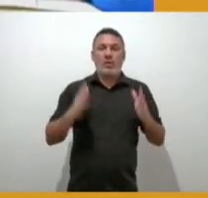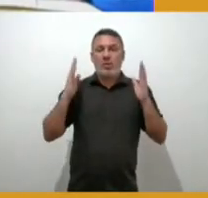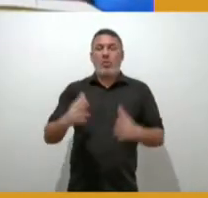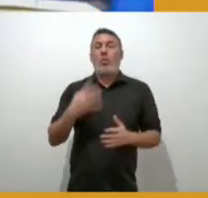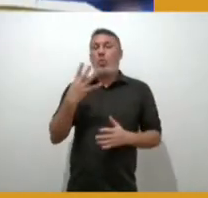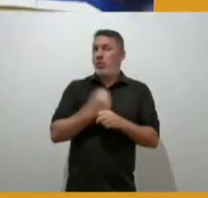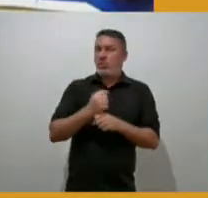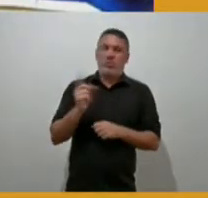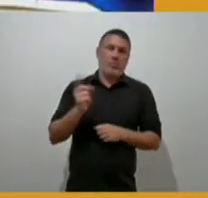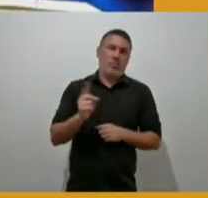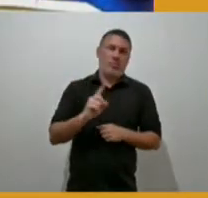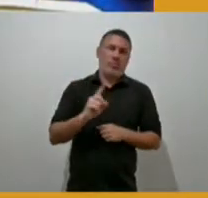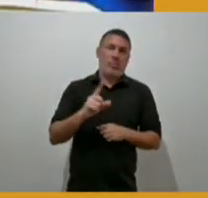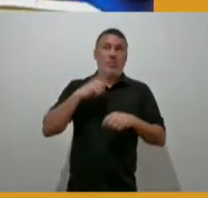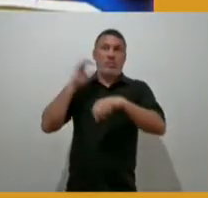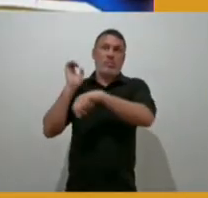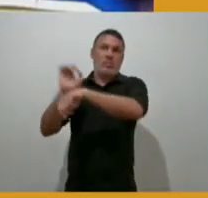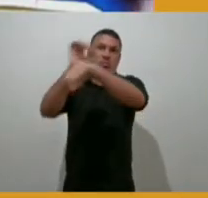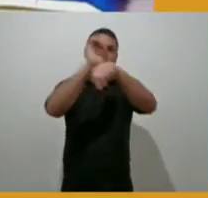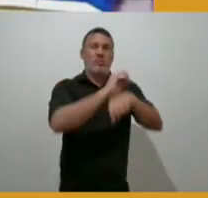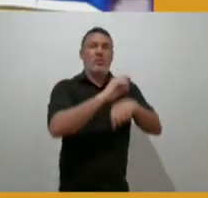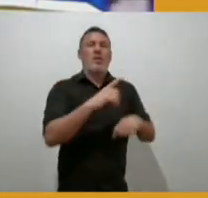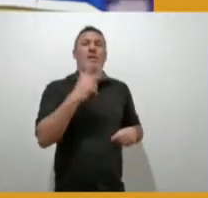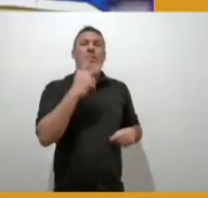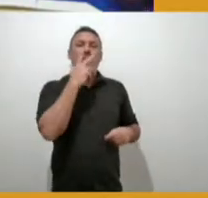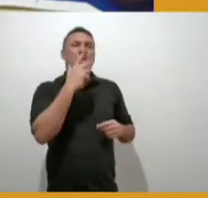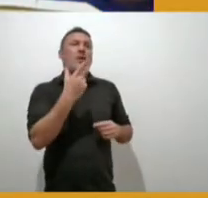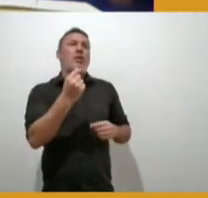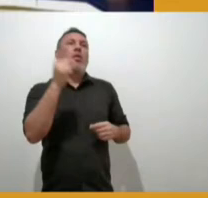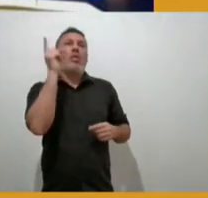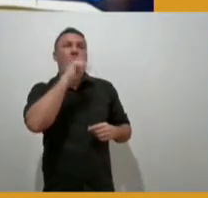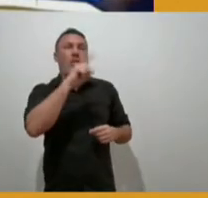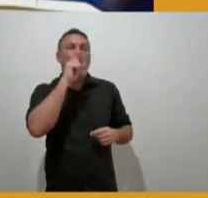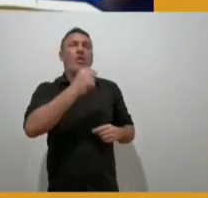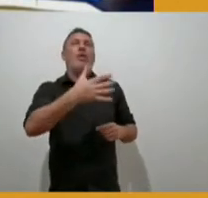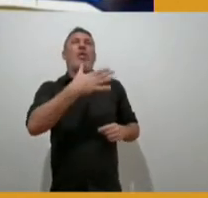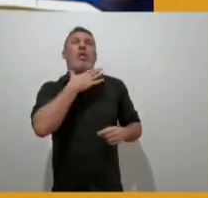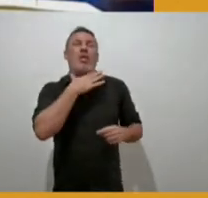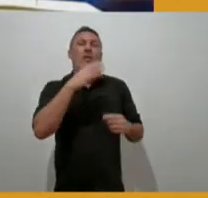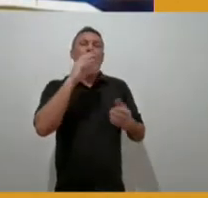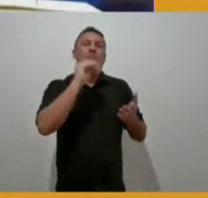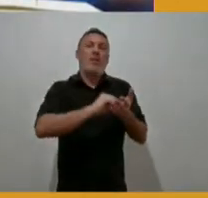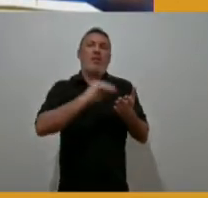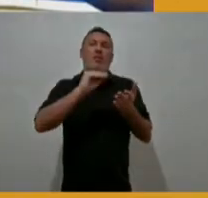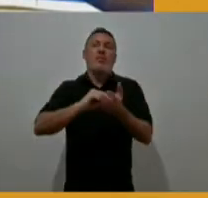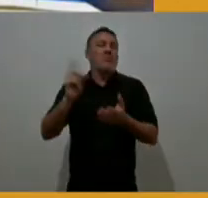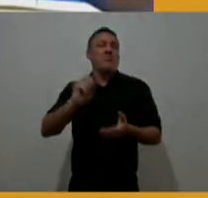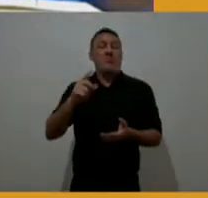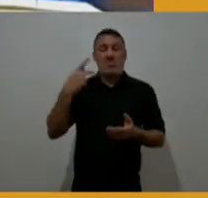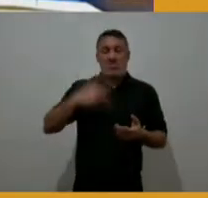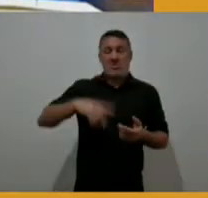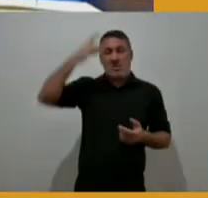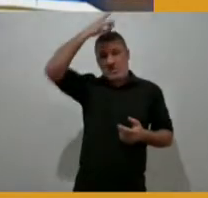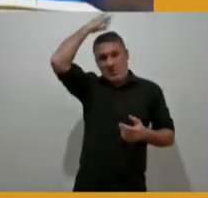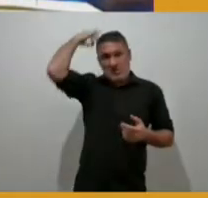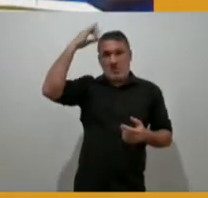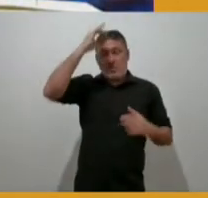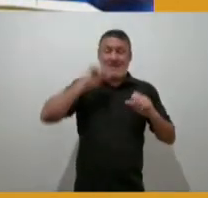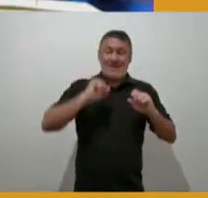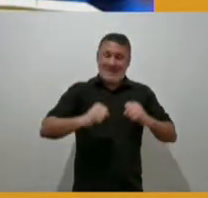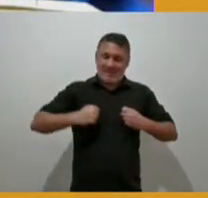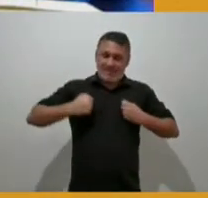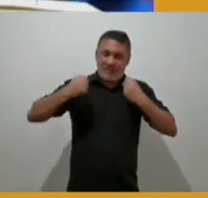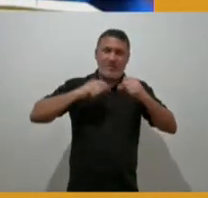para poder ter o jantar. Nós estamos aqui num esforço gigantesco. O nosso estado foi o estado que mais reduziu despesa